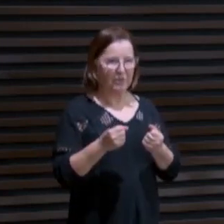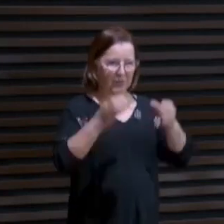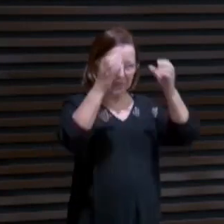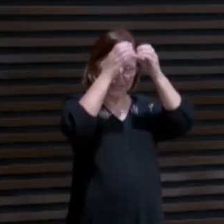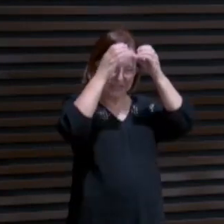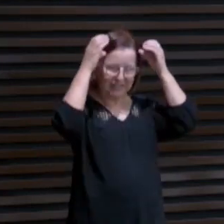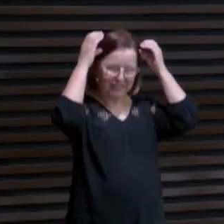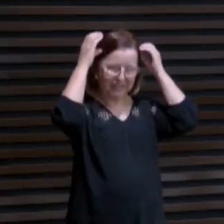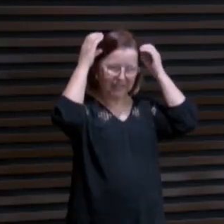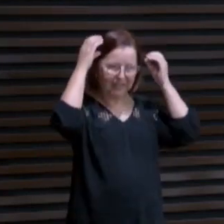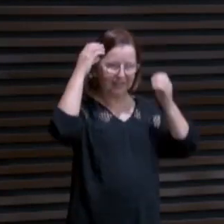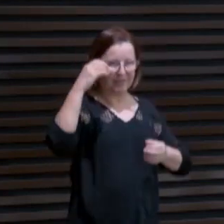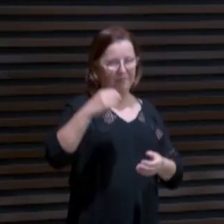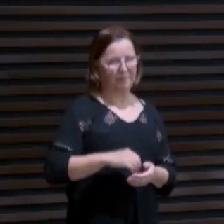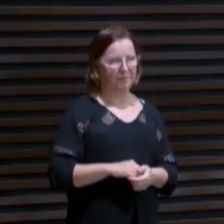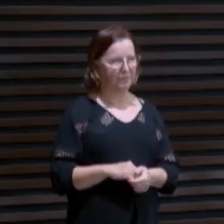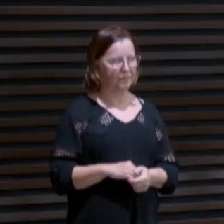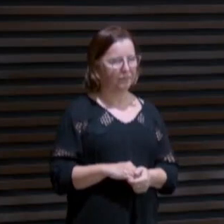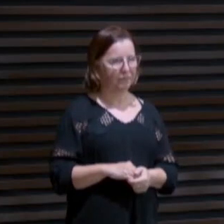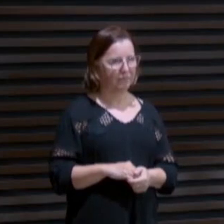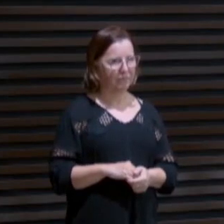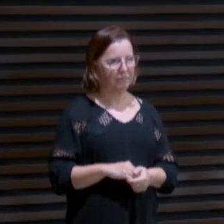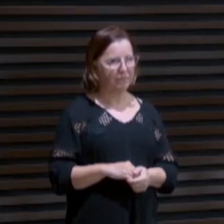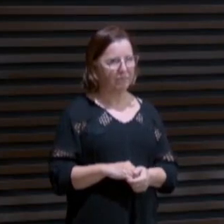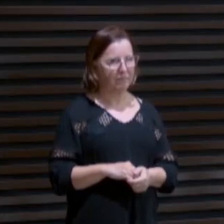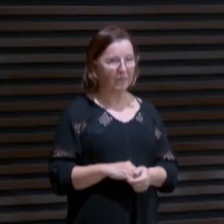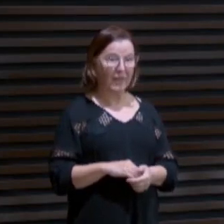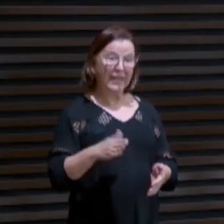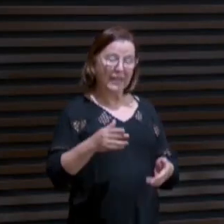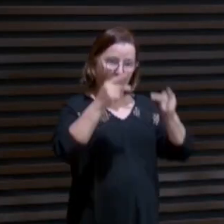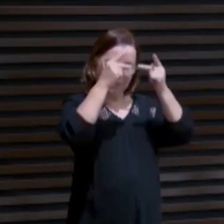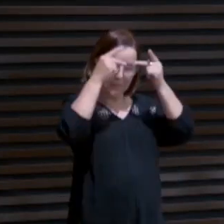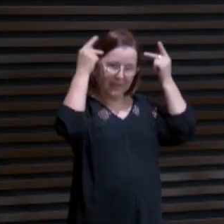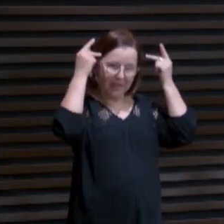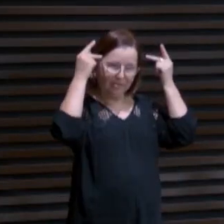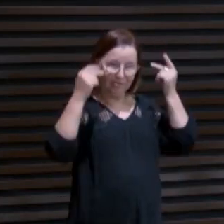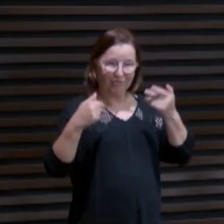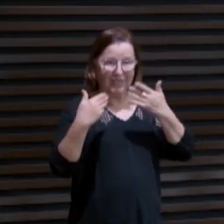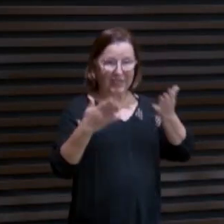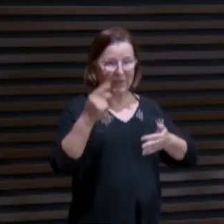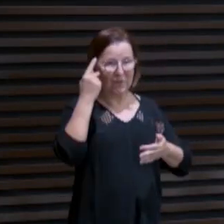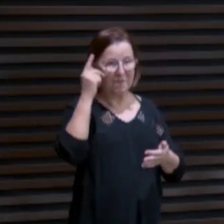Versículo 16. Então Pilatos o entregou para ser crucificado.